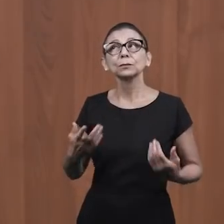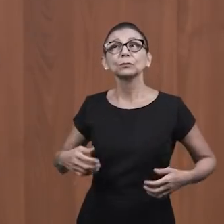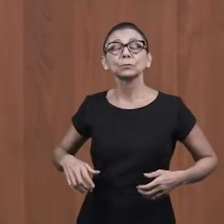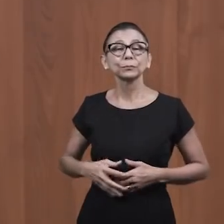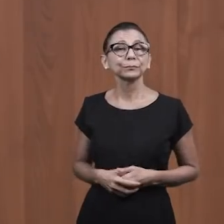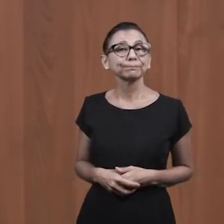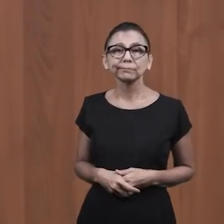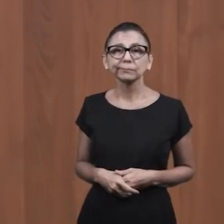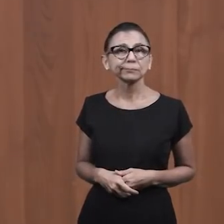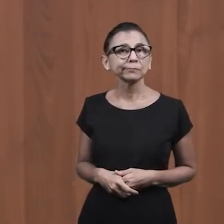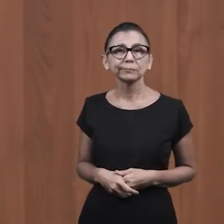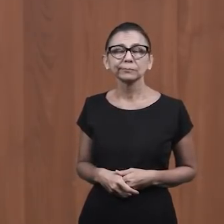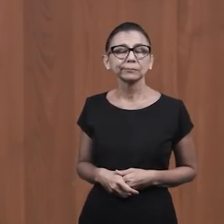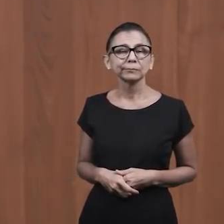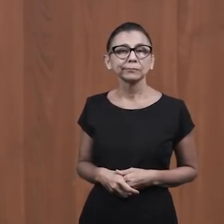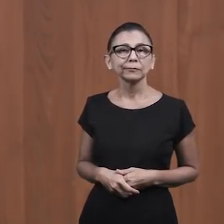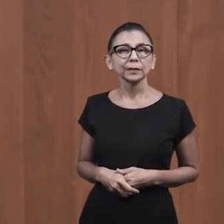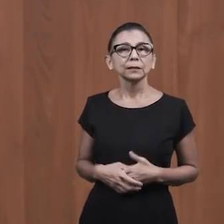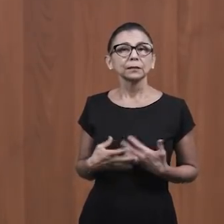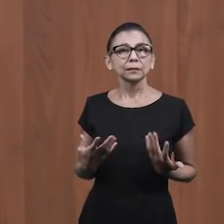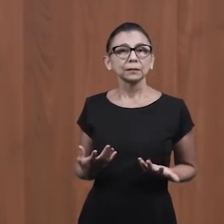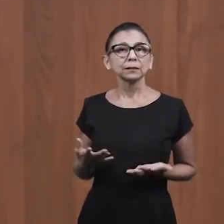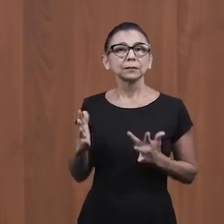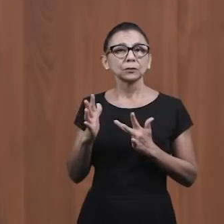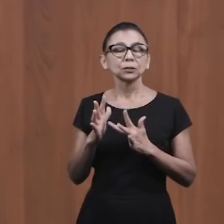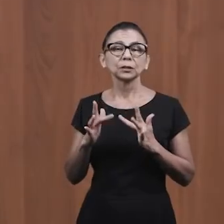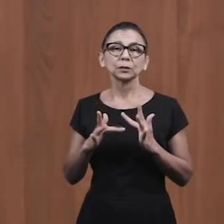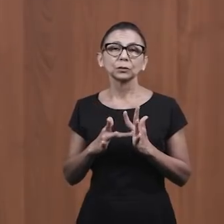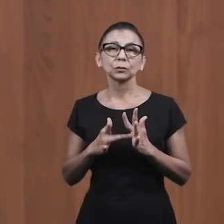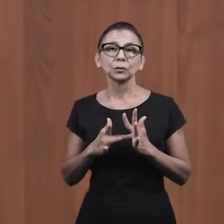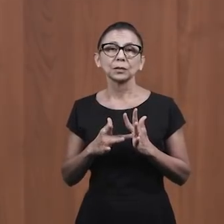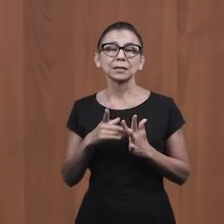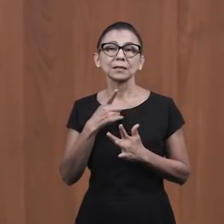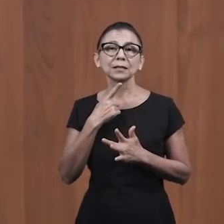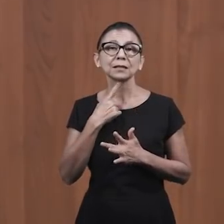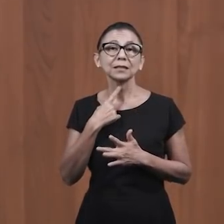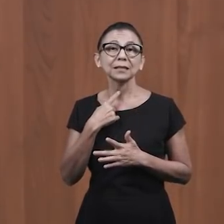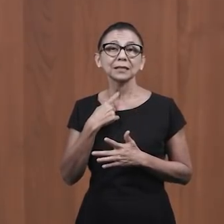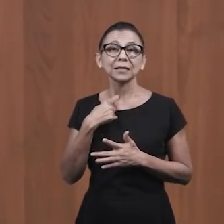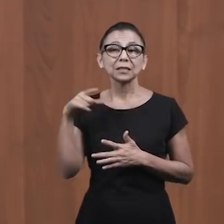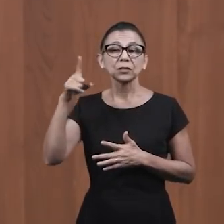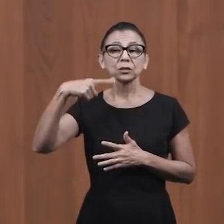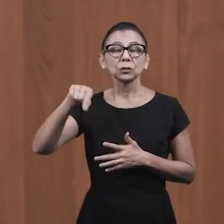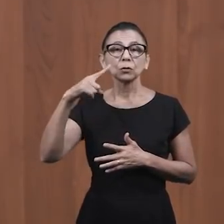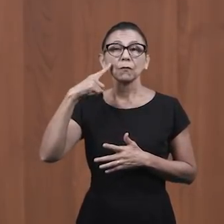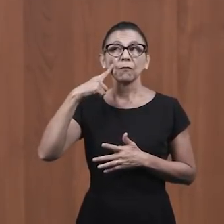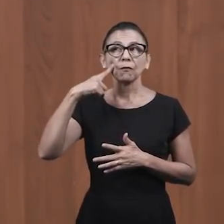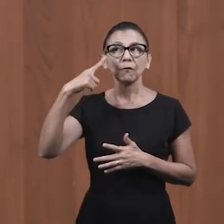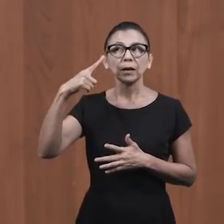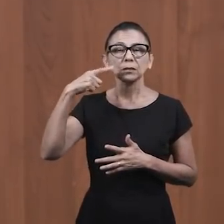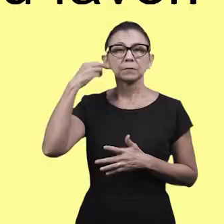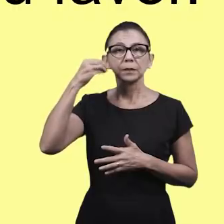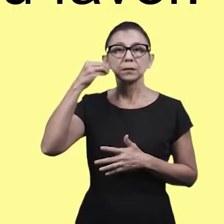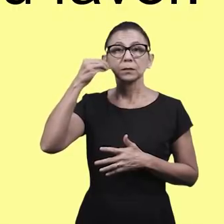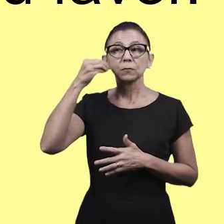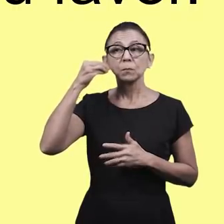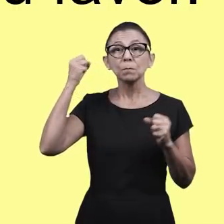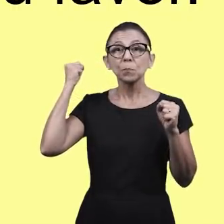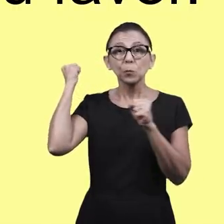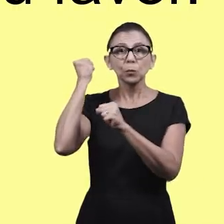exemplo, alguém da família ficar doente ou perder o emprego, dificuldade de aprender as matérias na